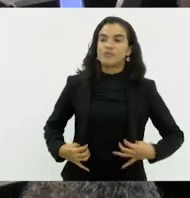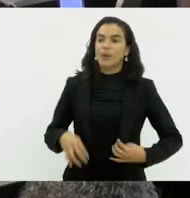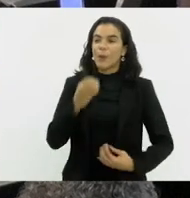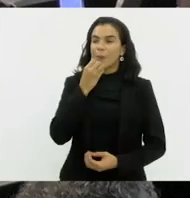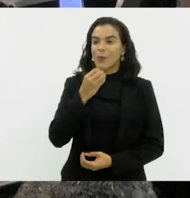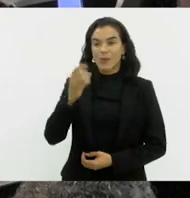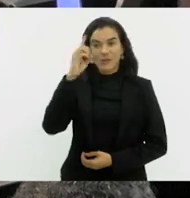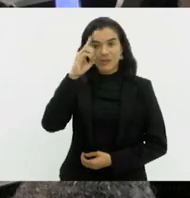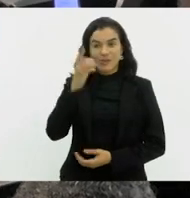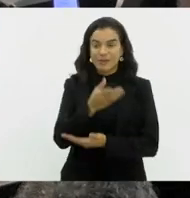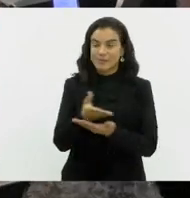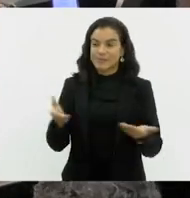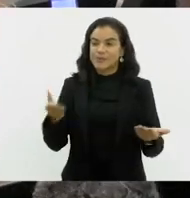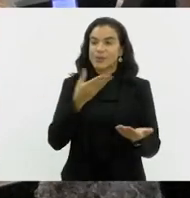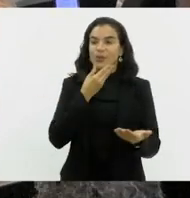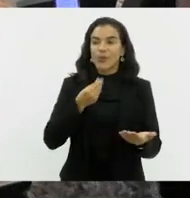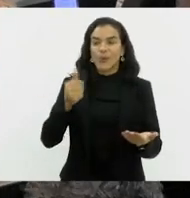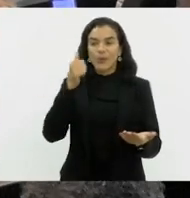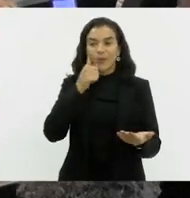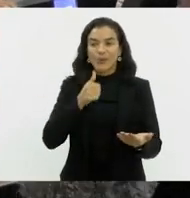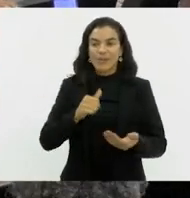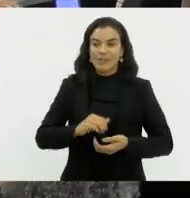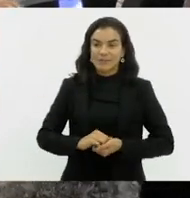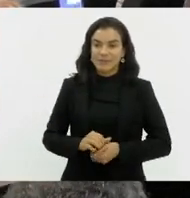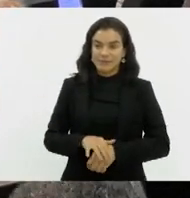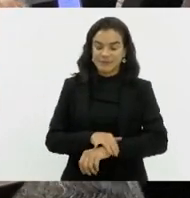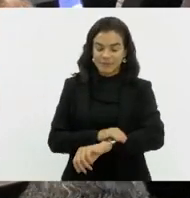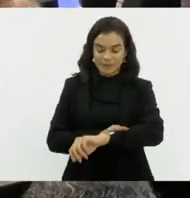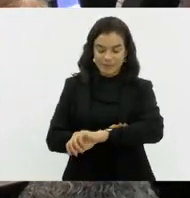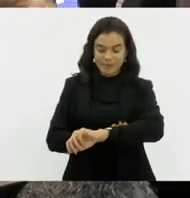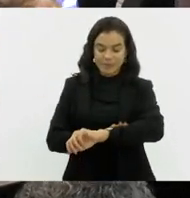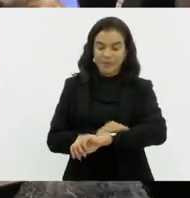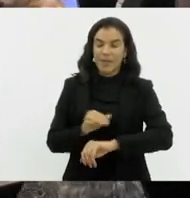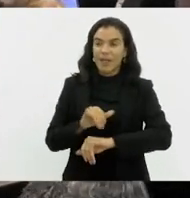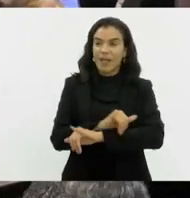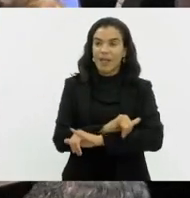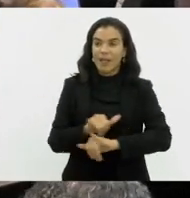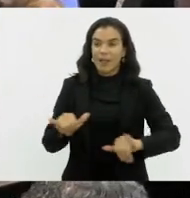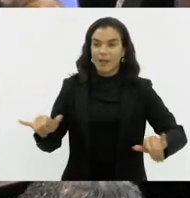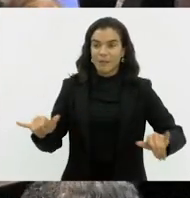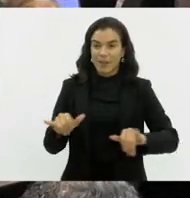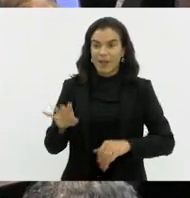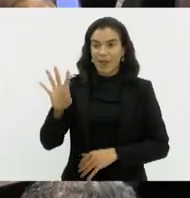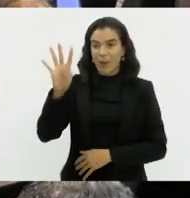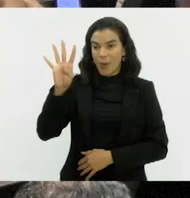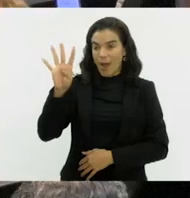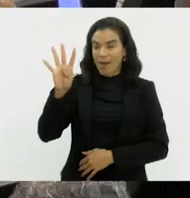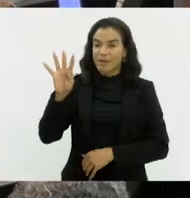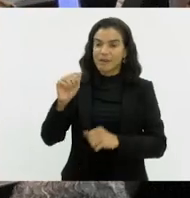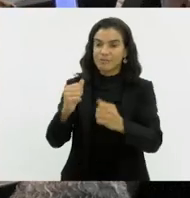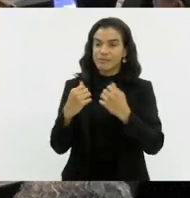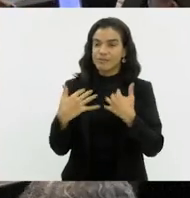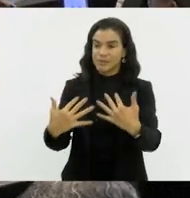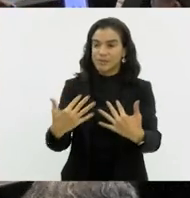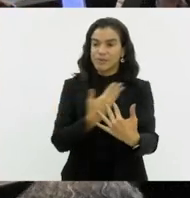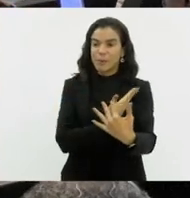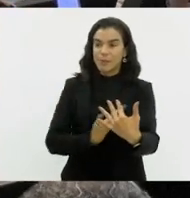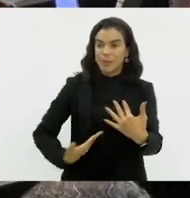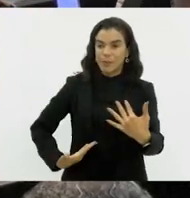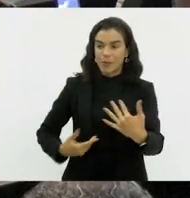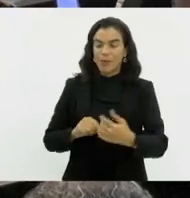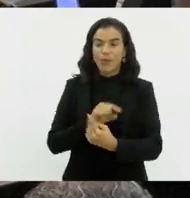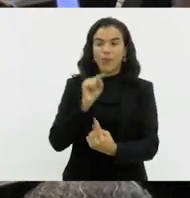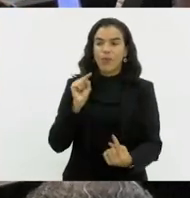Bom dia a todas e todos. Declaro aberta a quarta audiência pública